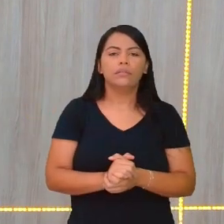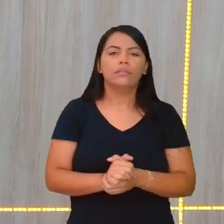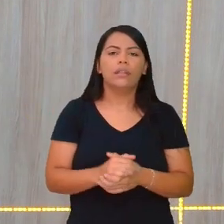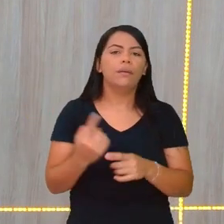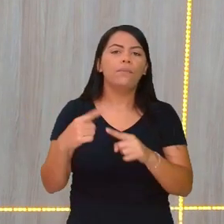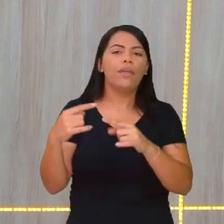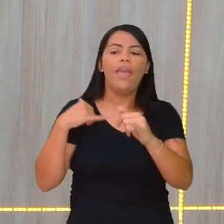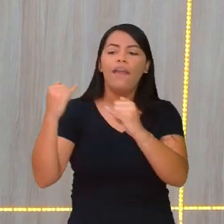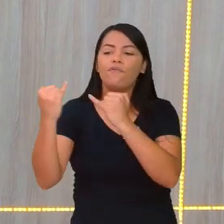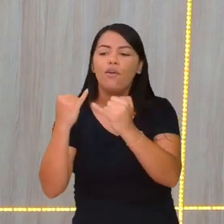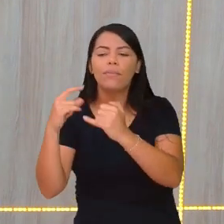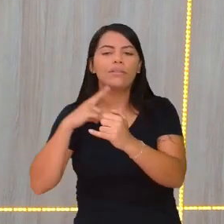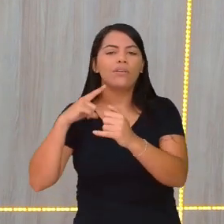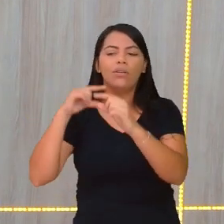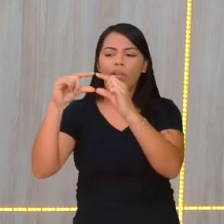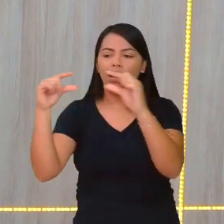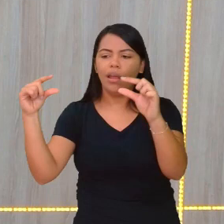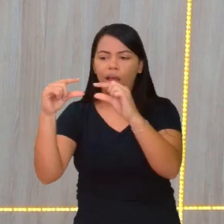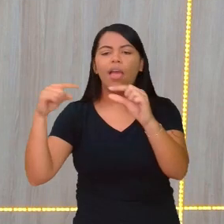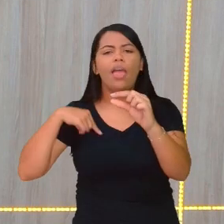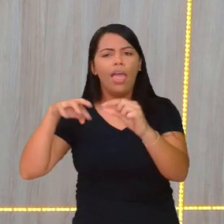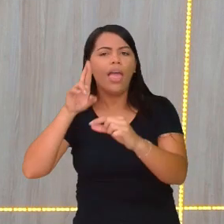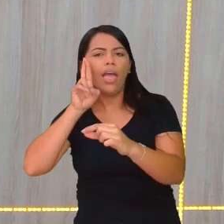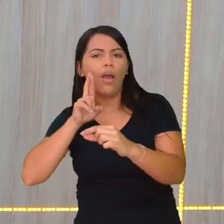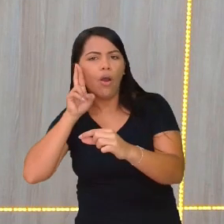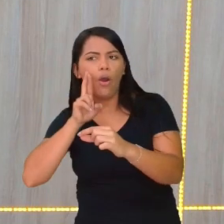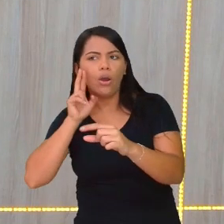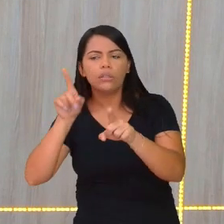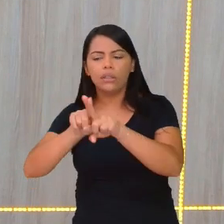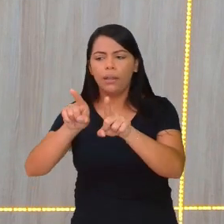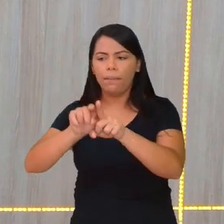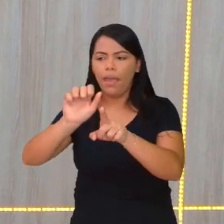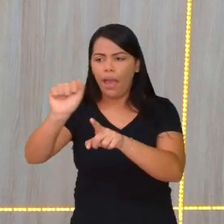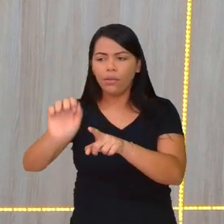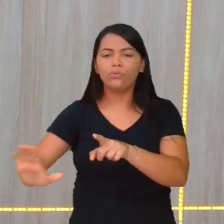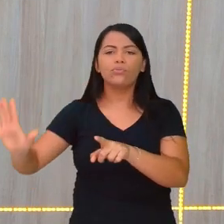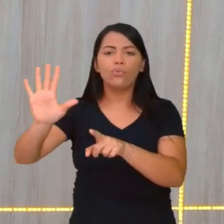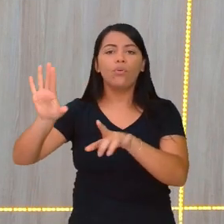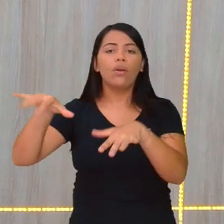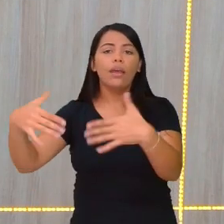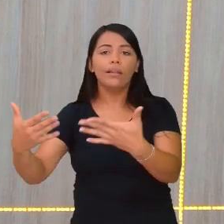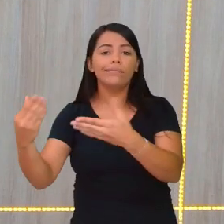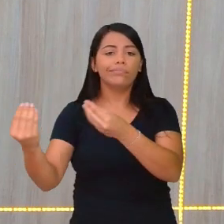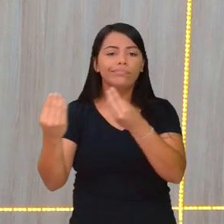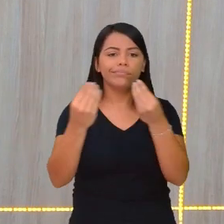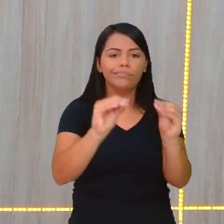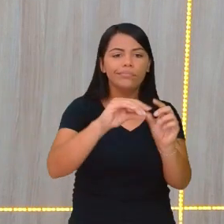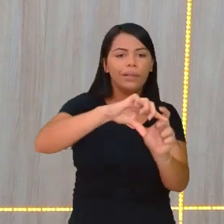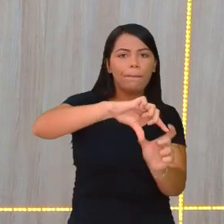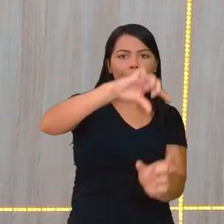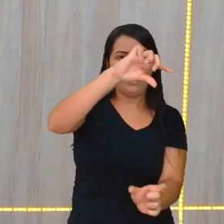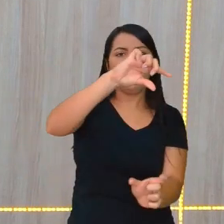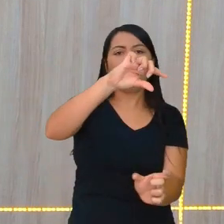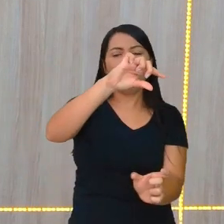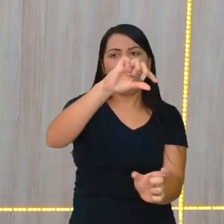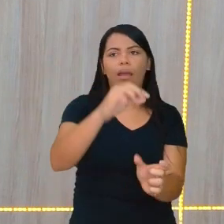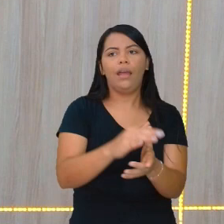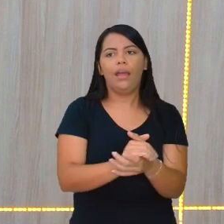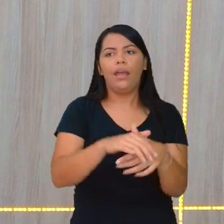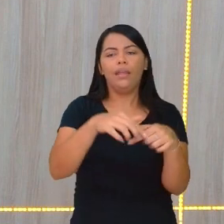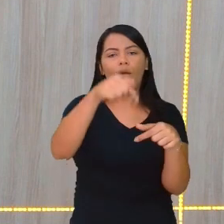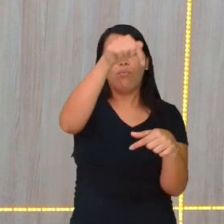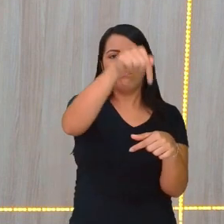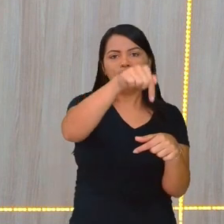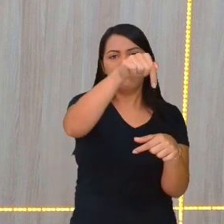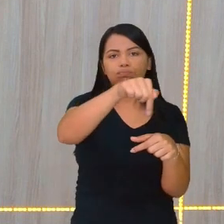da informação que eu quero está em rosa e está em azul. Então, uma setinha para a coluna rosa e uma setinha